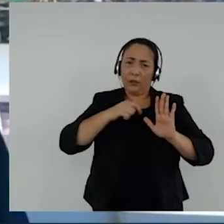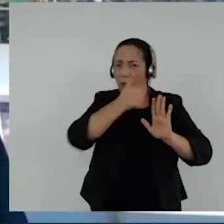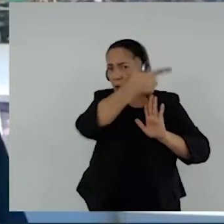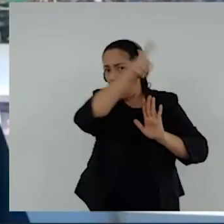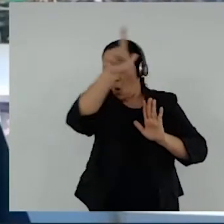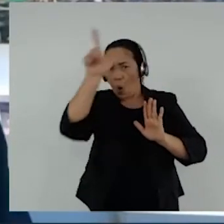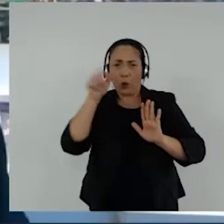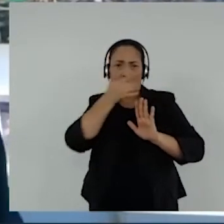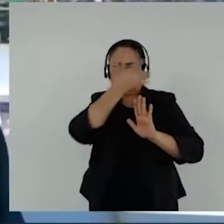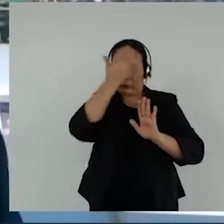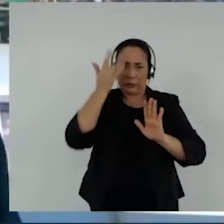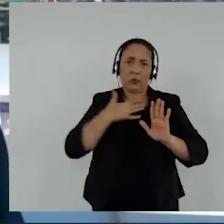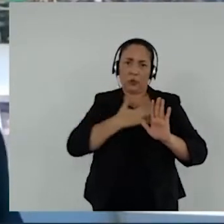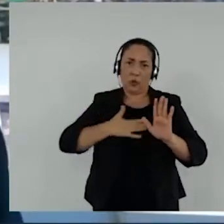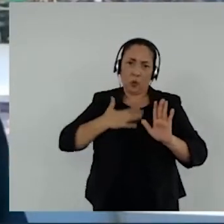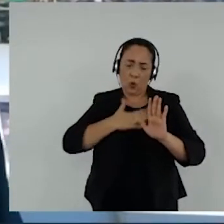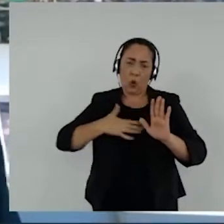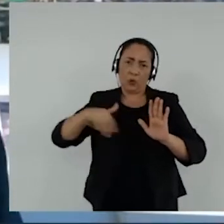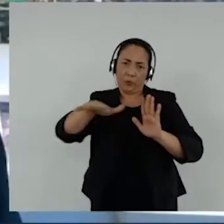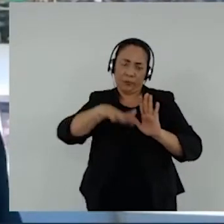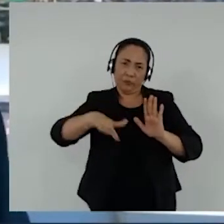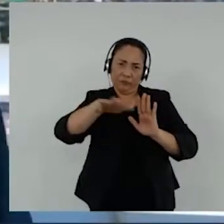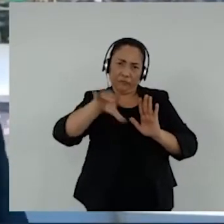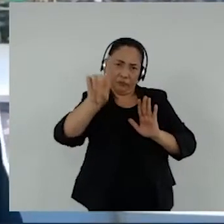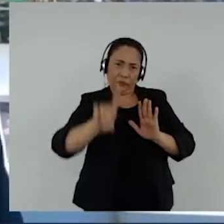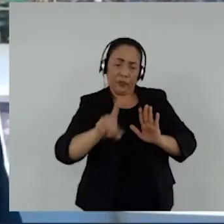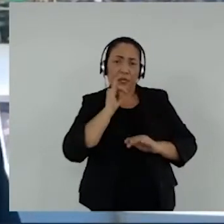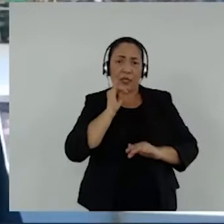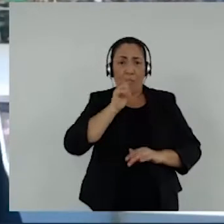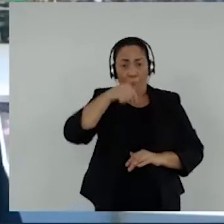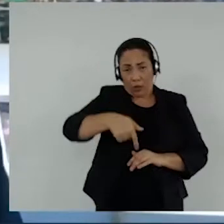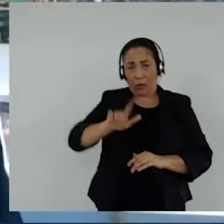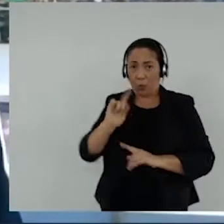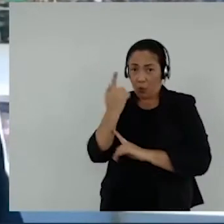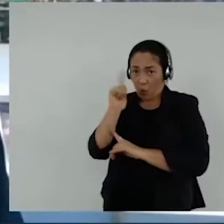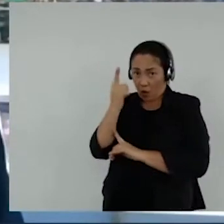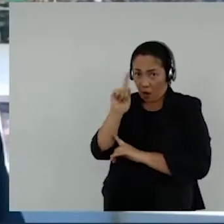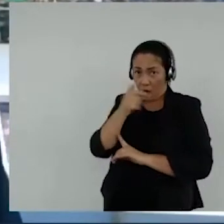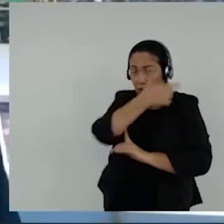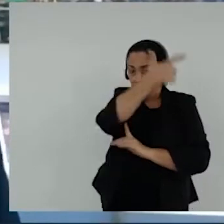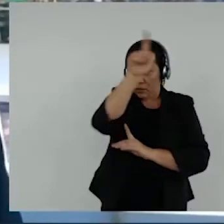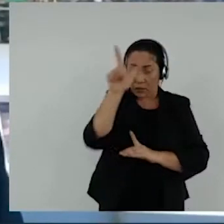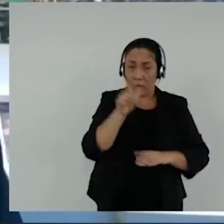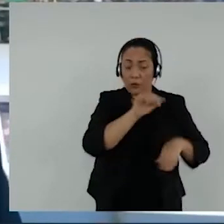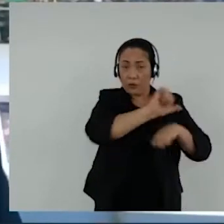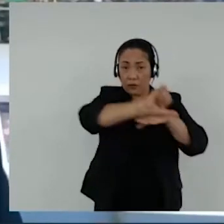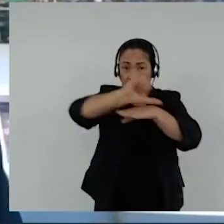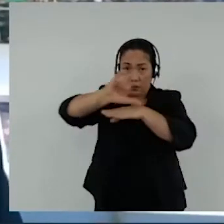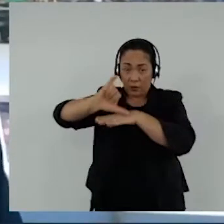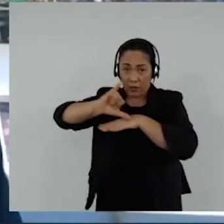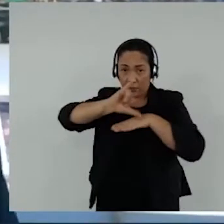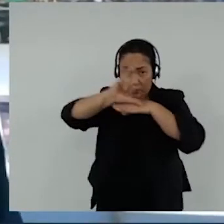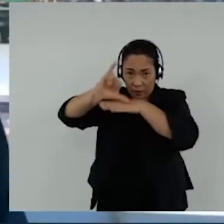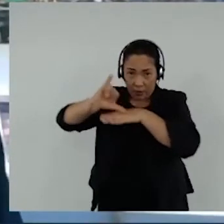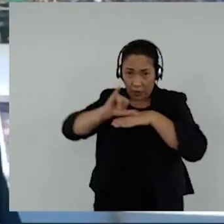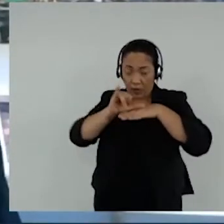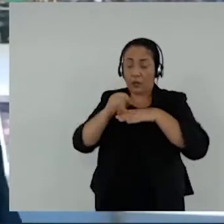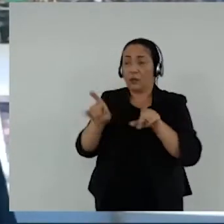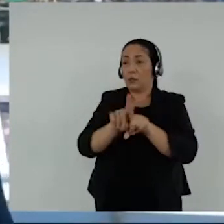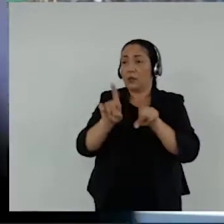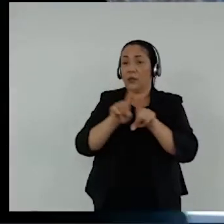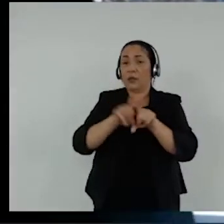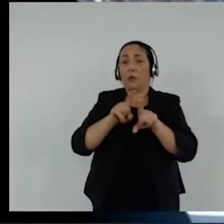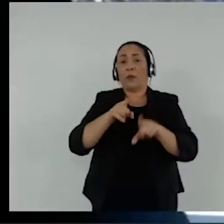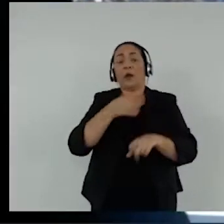outros não tão vocacionados, né? Por exemplo, aqui em Goiás, acho que em tantas capitais, as varas que primeiro vaga para os juízes do interiores